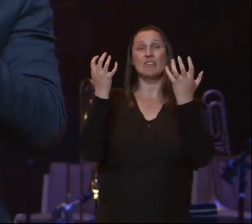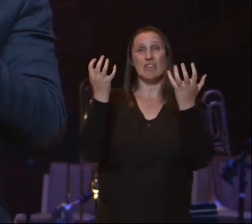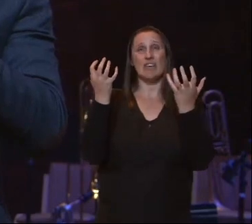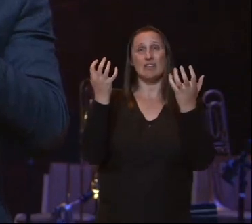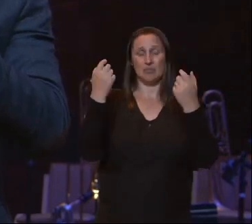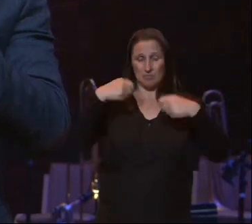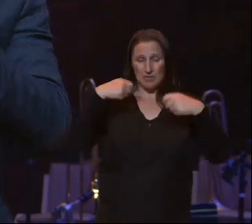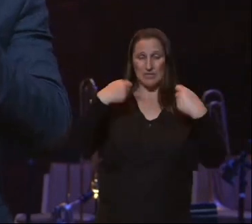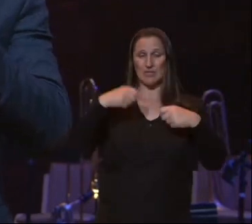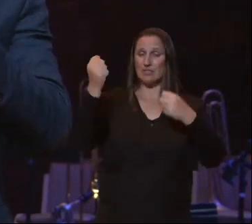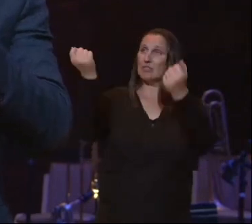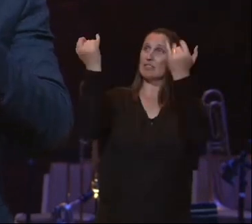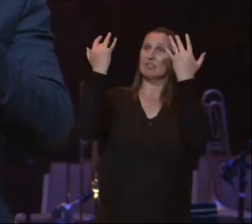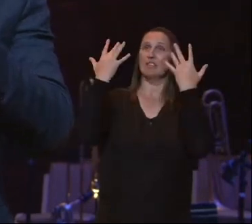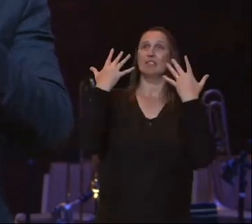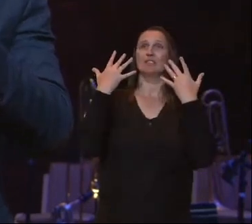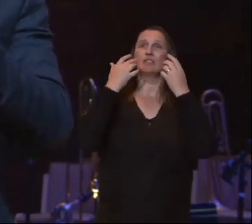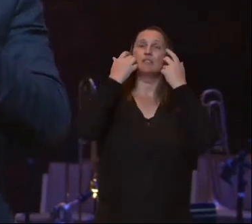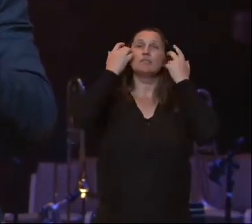preciso dessa graça.